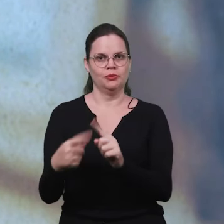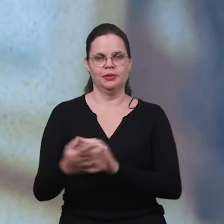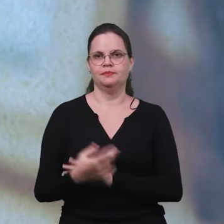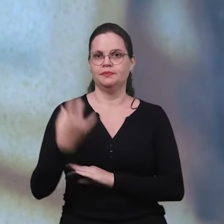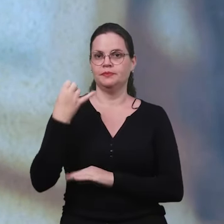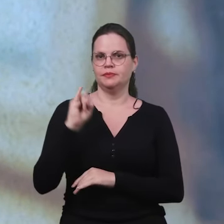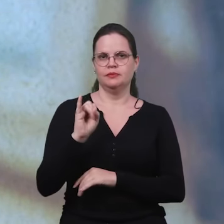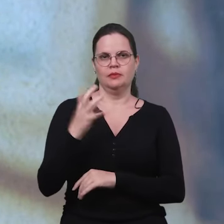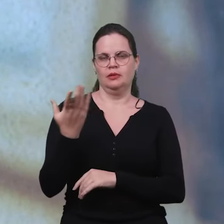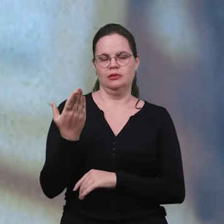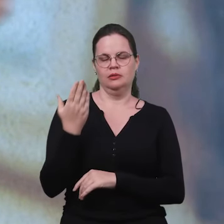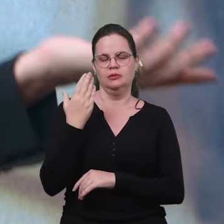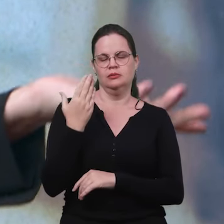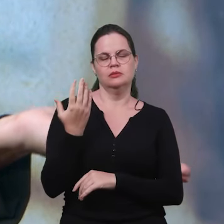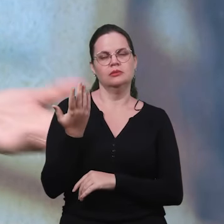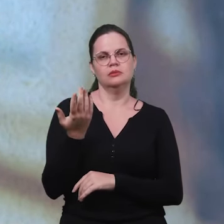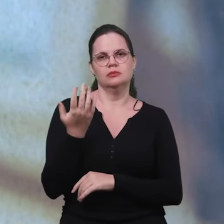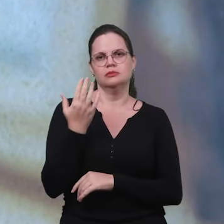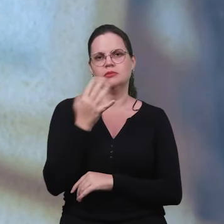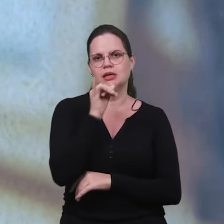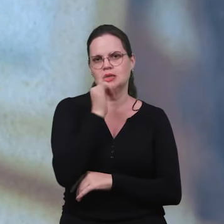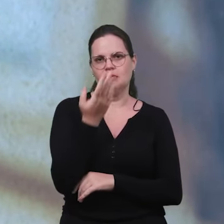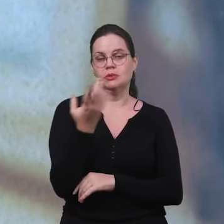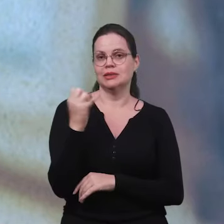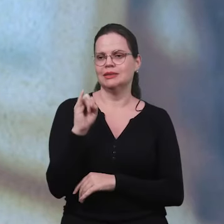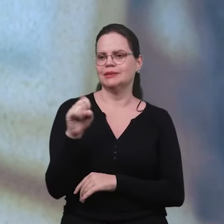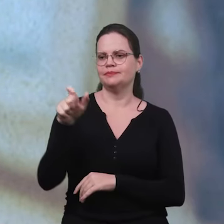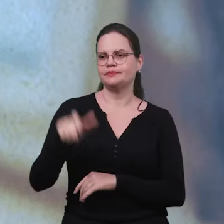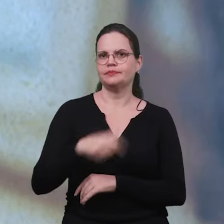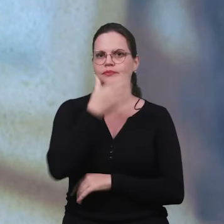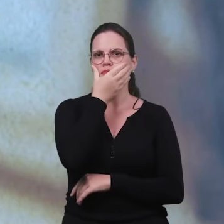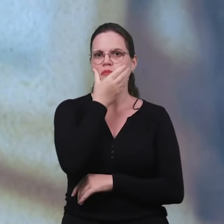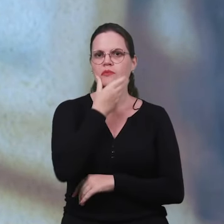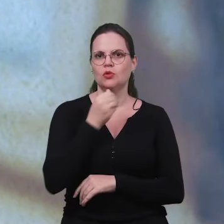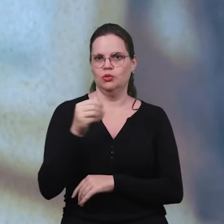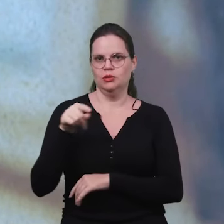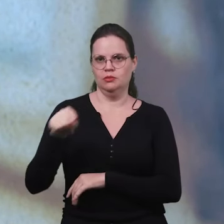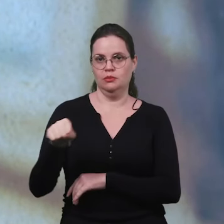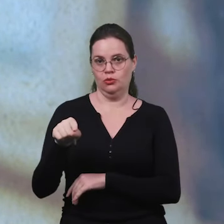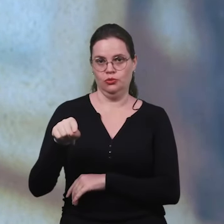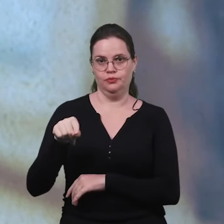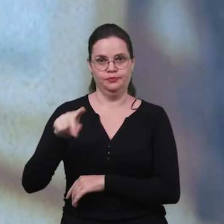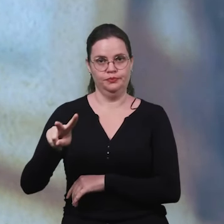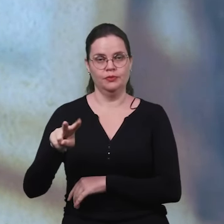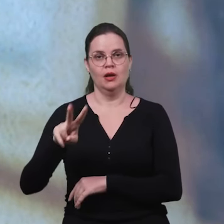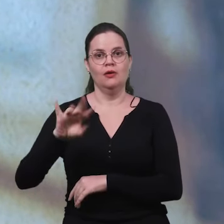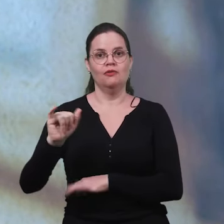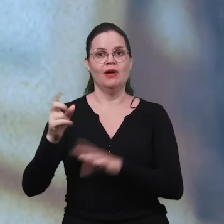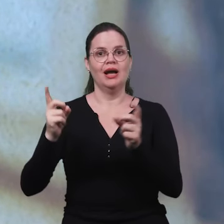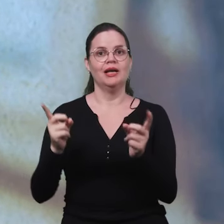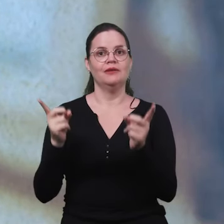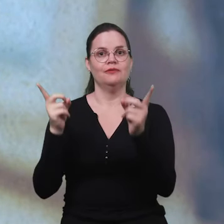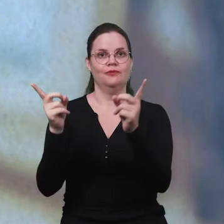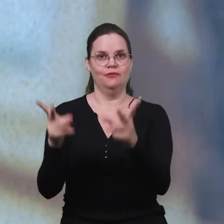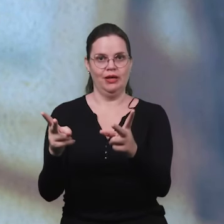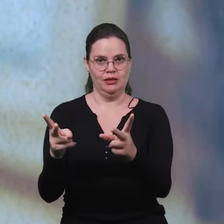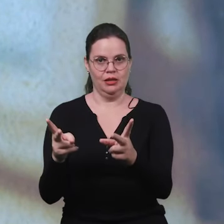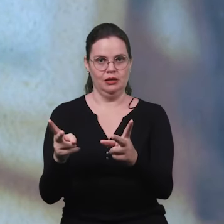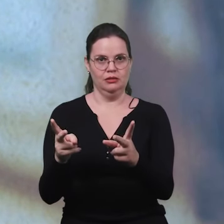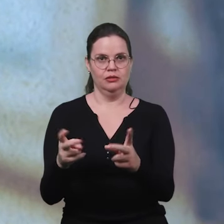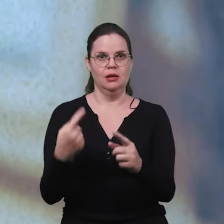o marido, vou dar um exemplo aqui do marido, acontece com mulher também. Se o marido, ele vai vender um bem, salvo se ele for casado pela separação total